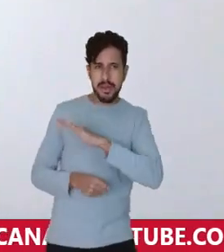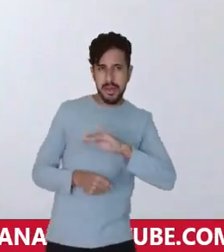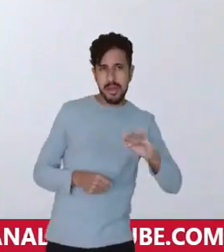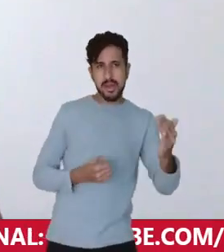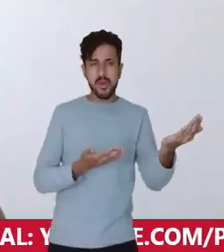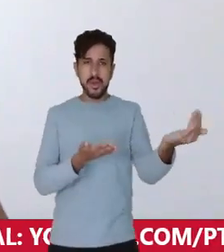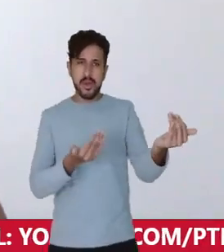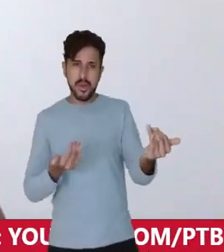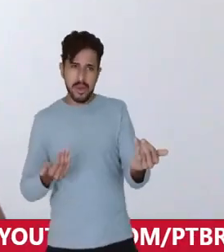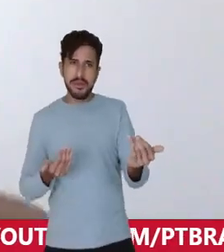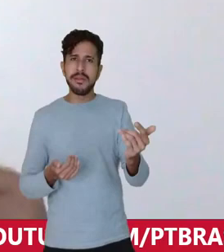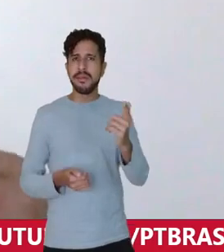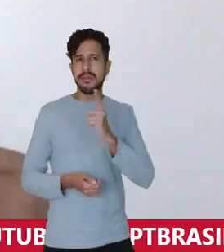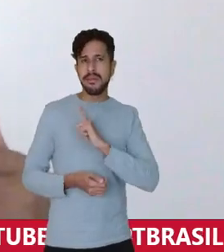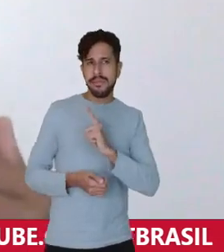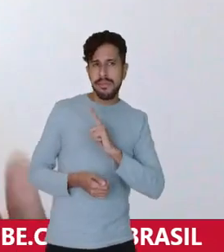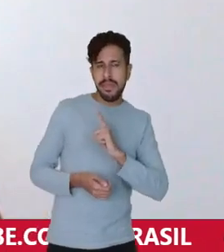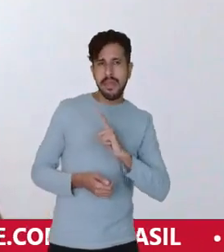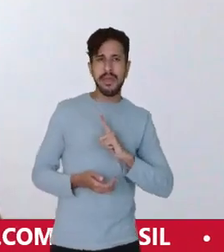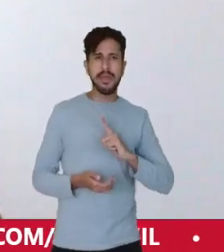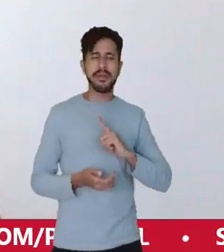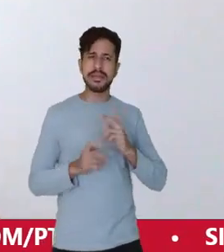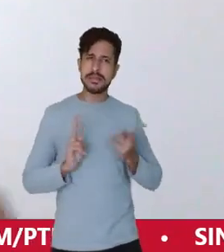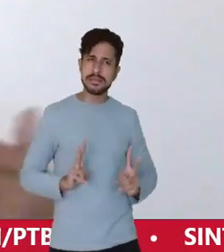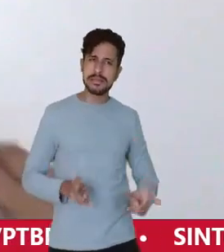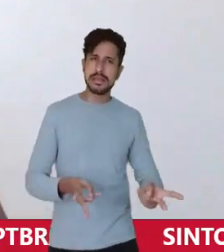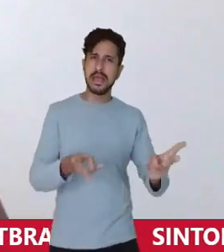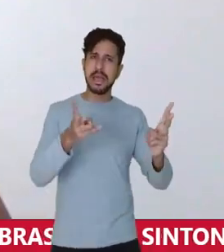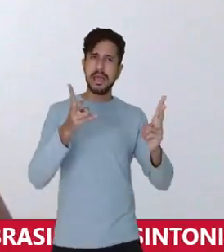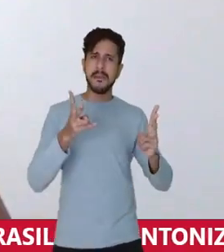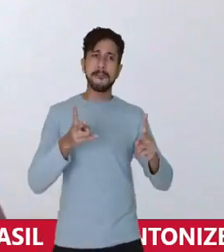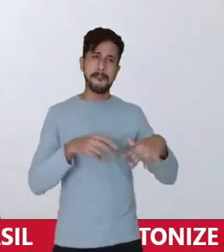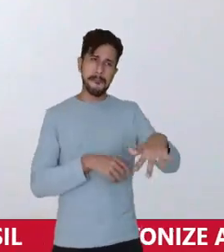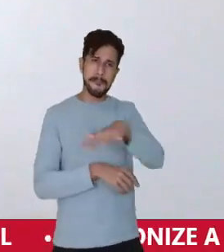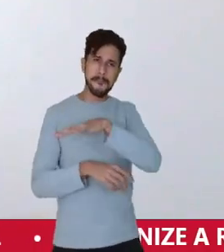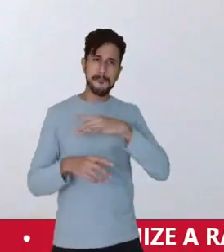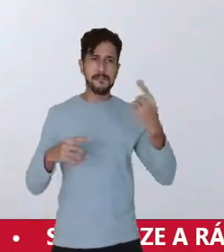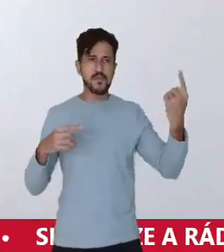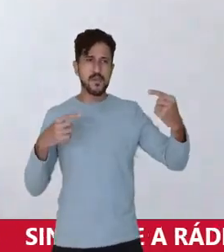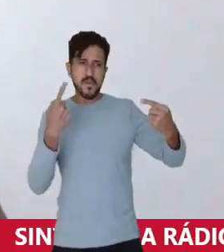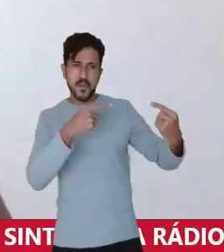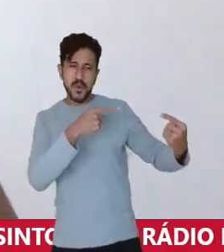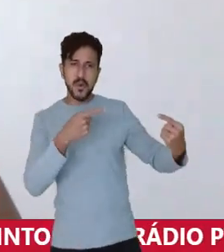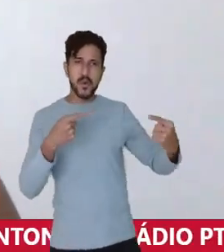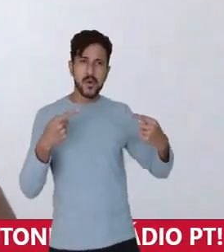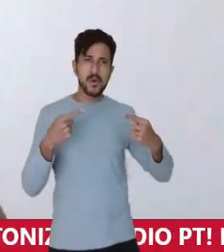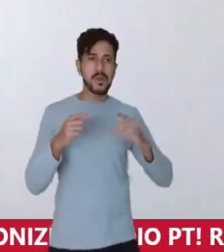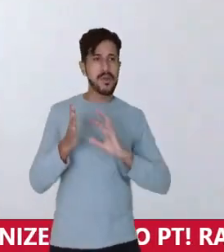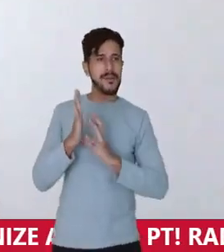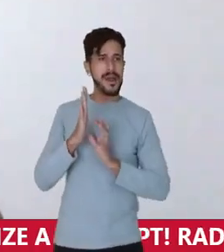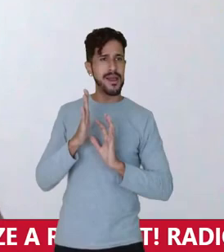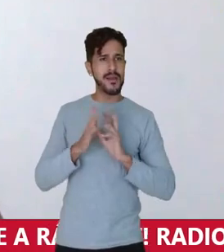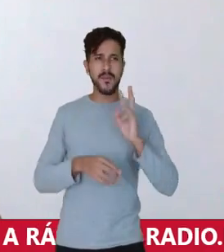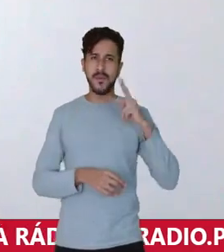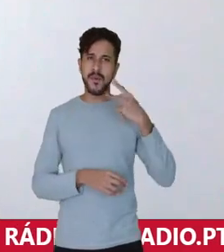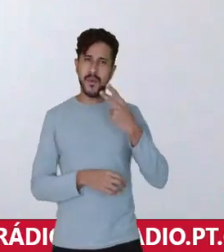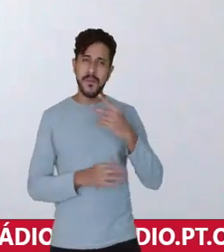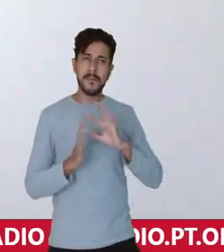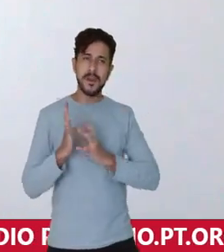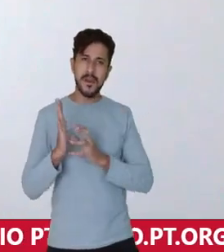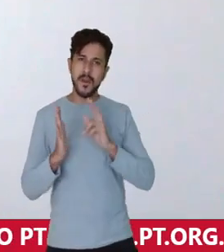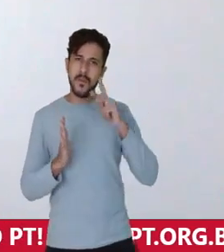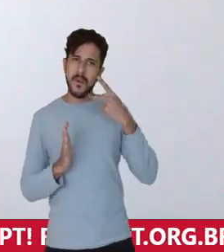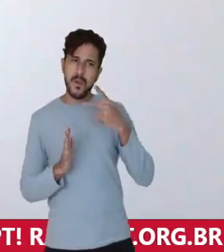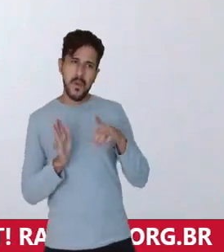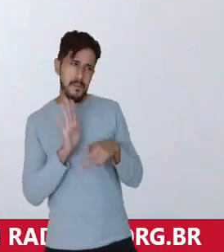de adolescente, eles têm corriqueiramente sendo um espaço de disputa e de partidos políticos